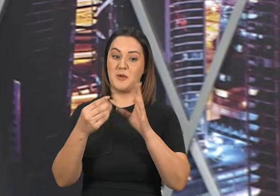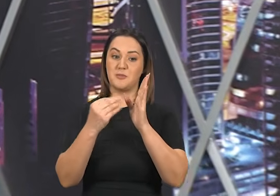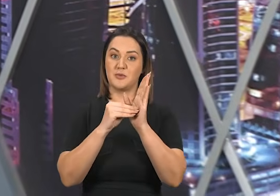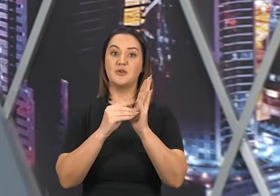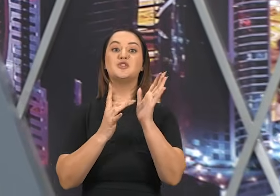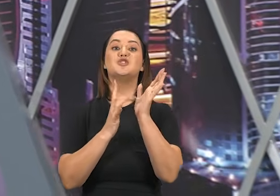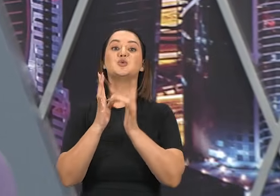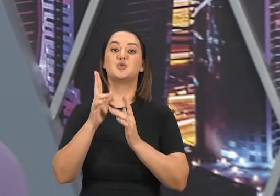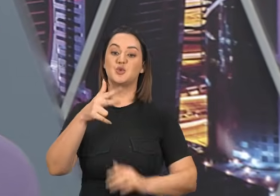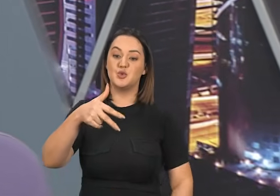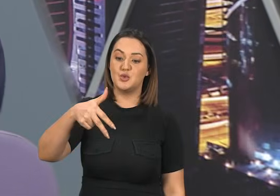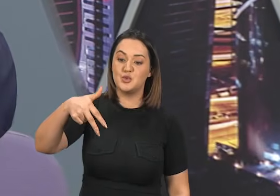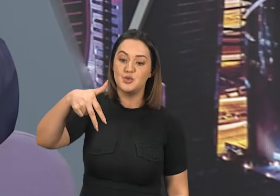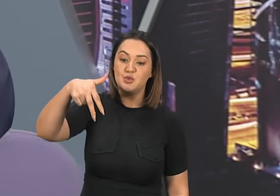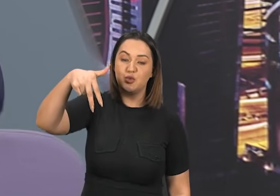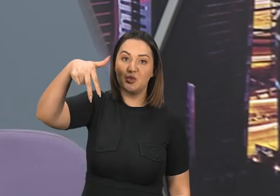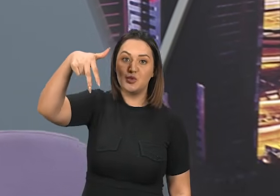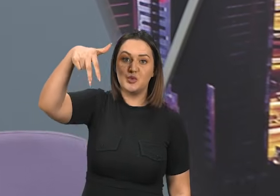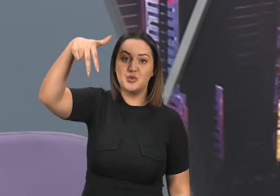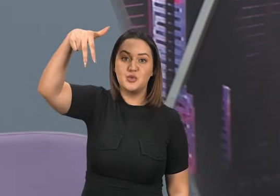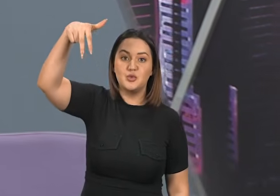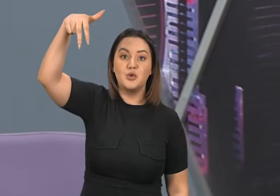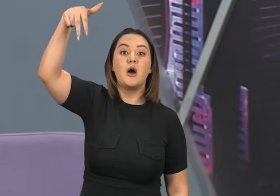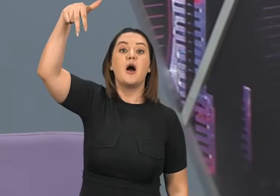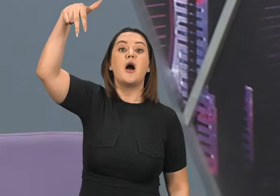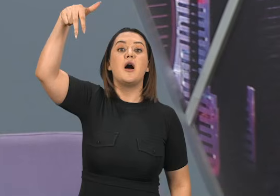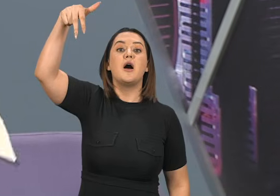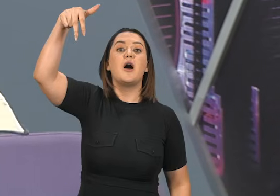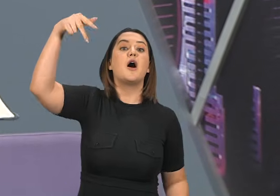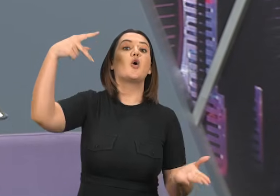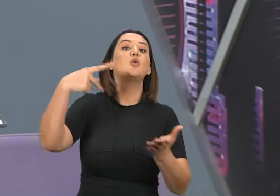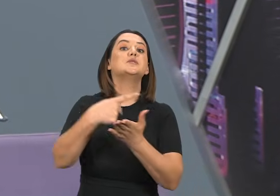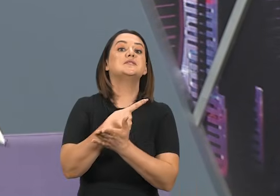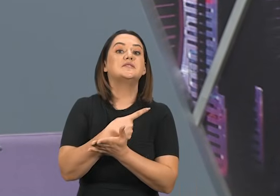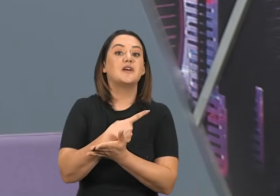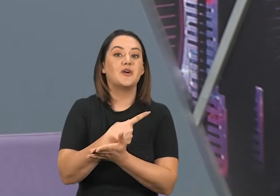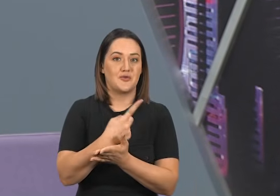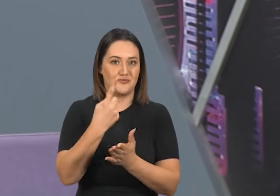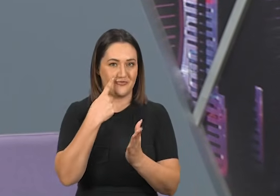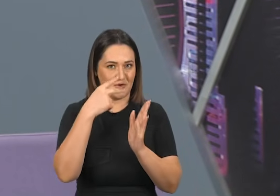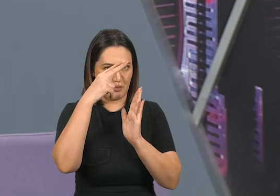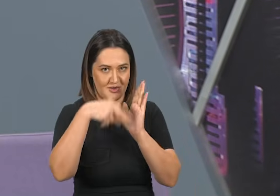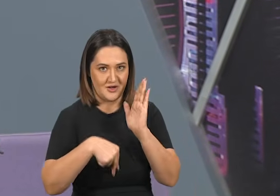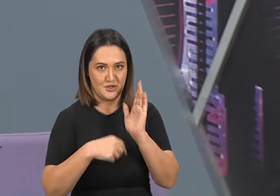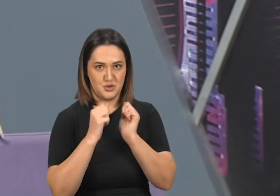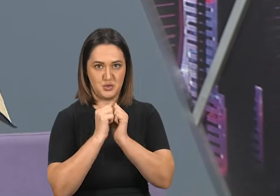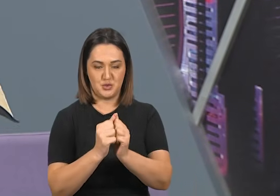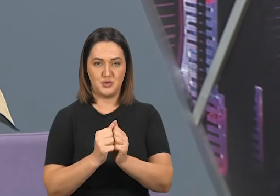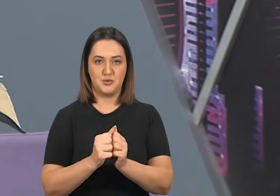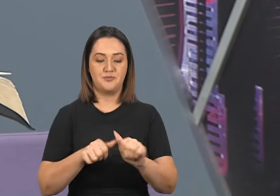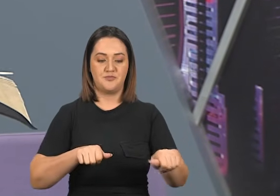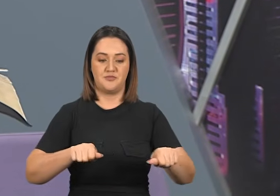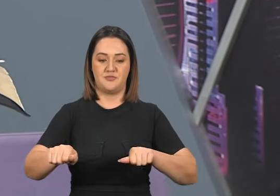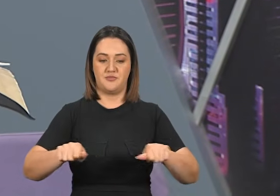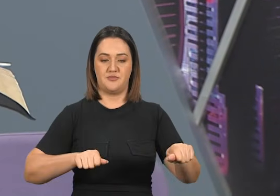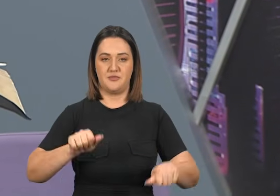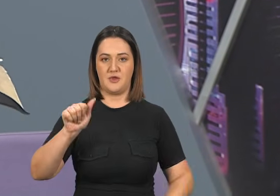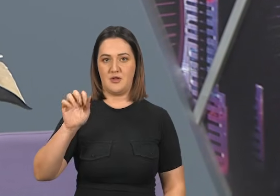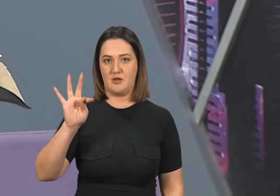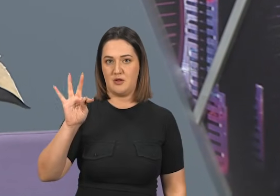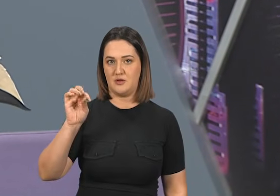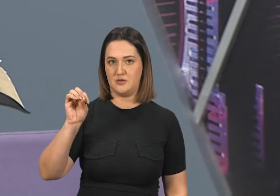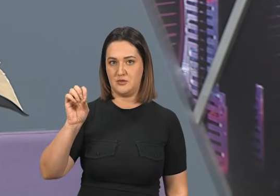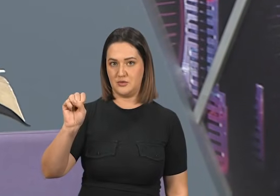Quando Jesus estava subindo para os céus, voltando para os céus, após a sua ressurreição, olha só o que aconteceu.